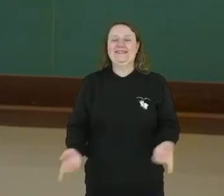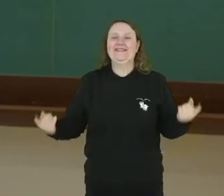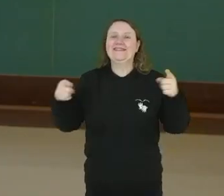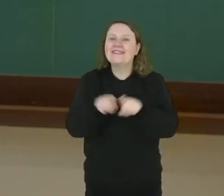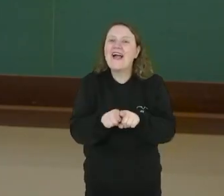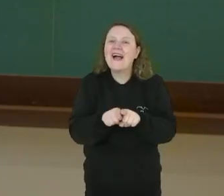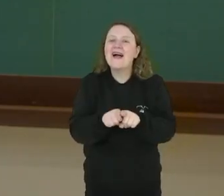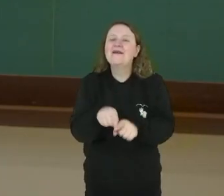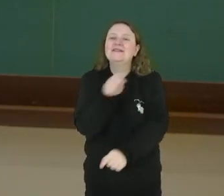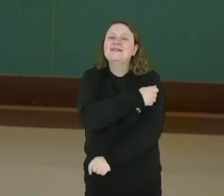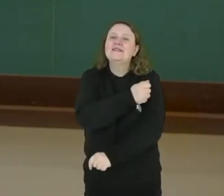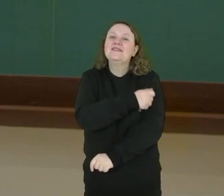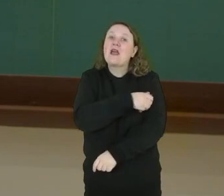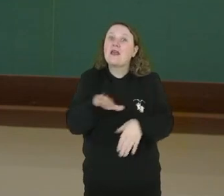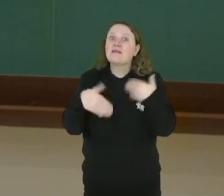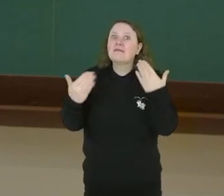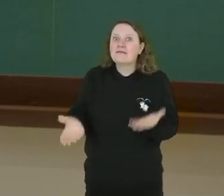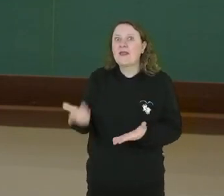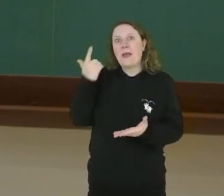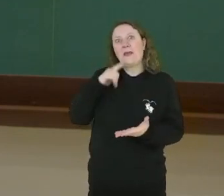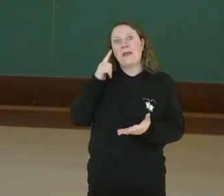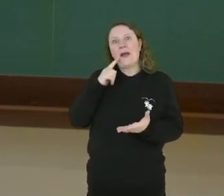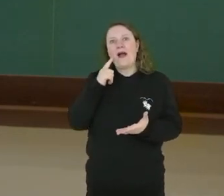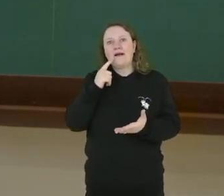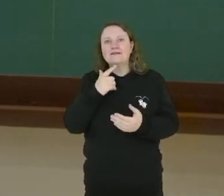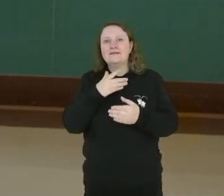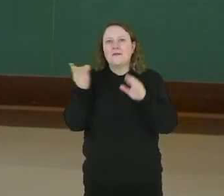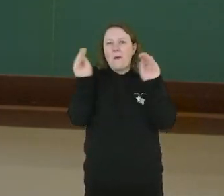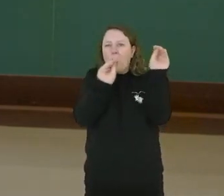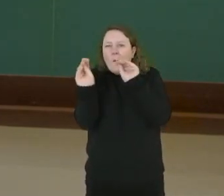Voltamos, pessoal. E aí, conseguiram construir o Tangram?